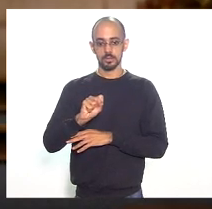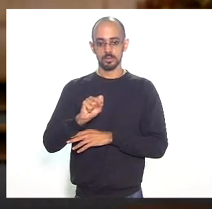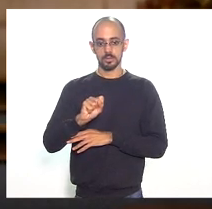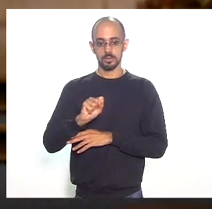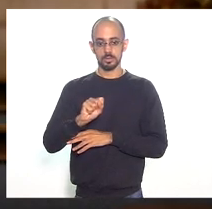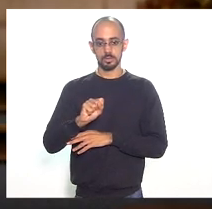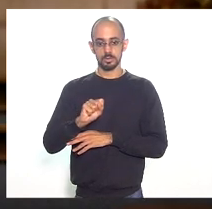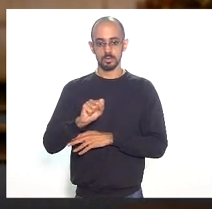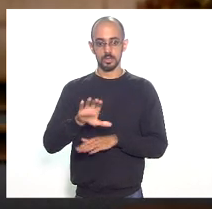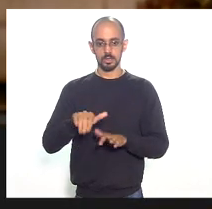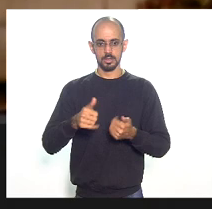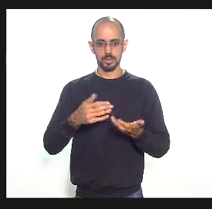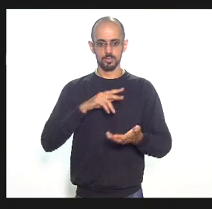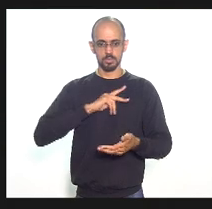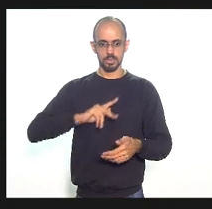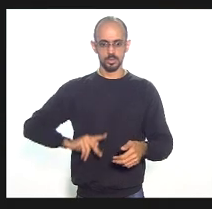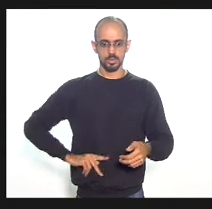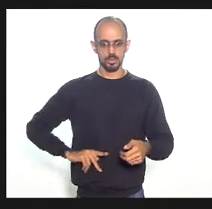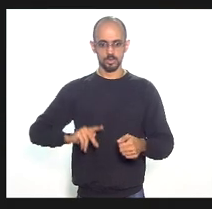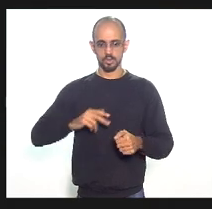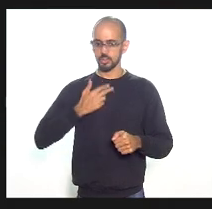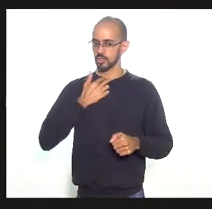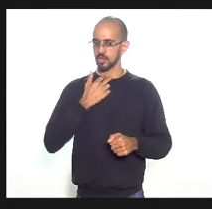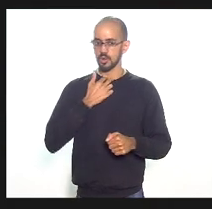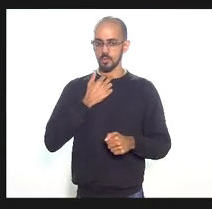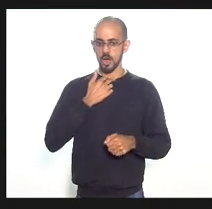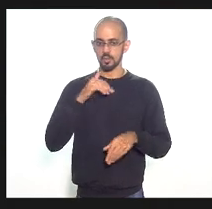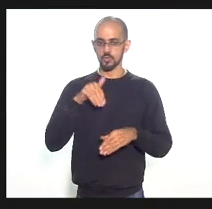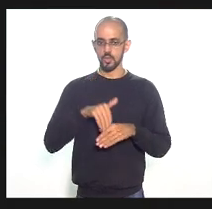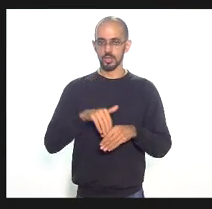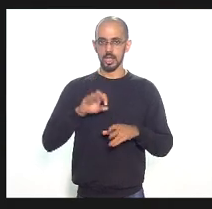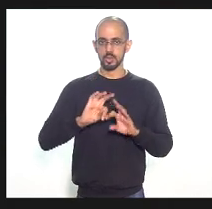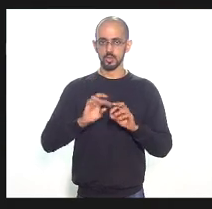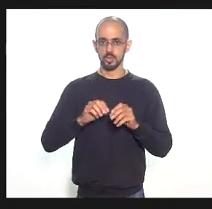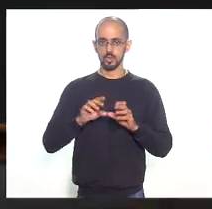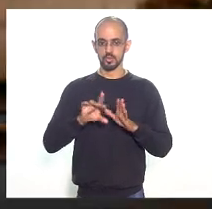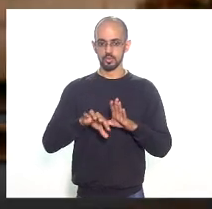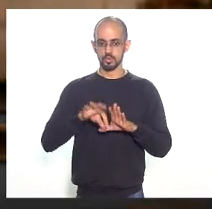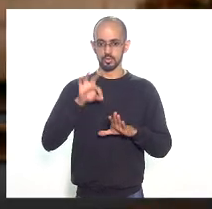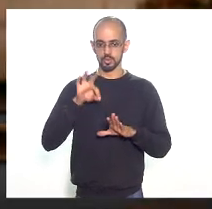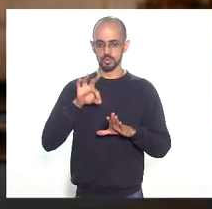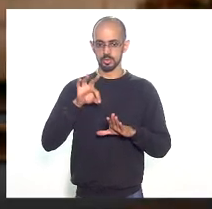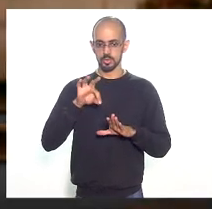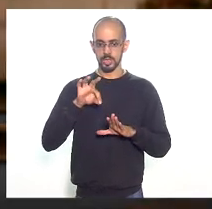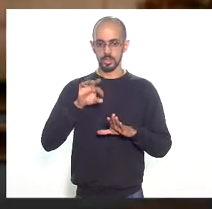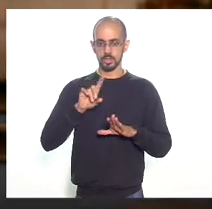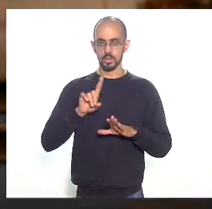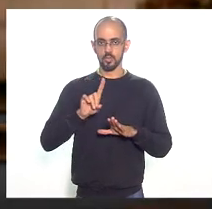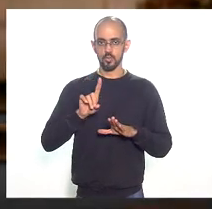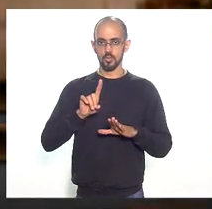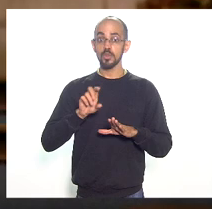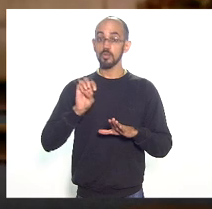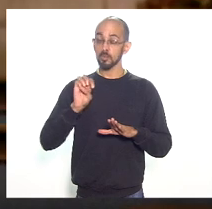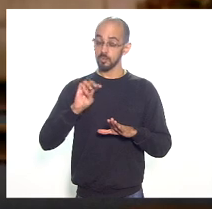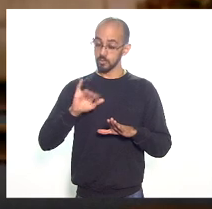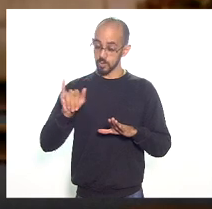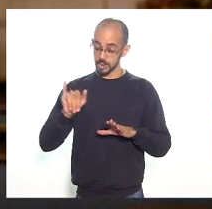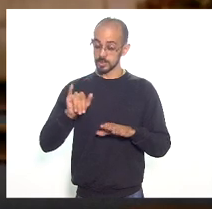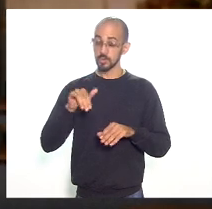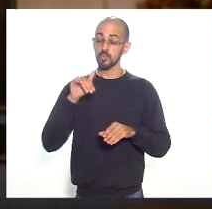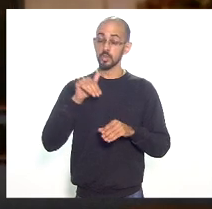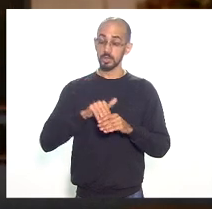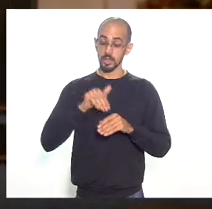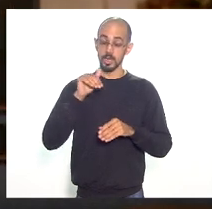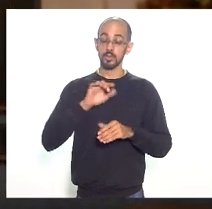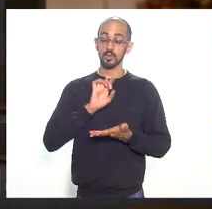Presidente, então, a gente não pode votar esses destaques nominalmente? Serão votados nominalmente. Primeiro, nós vamos votar o projeto